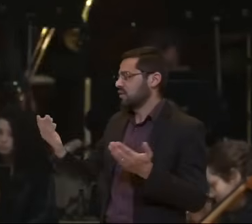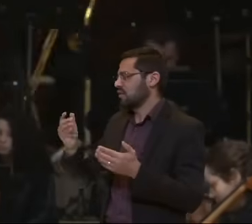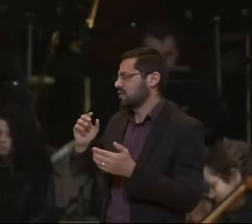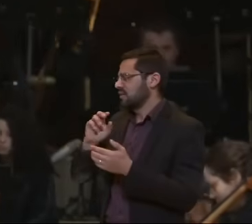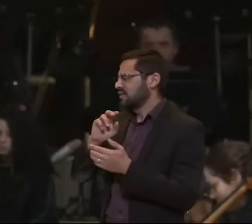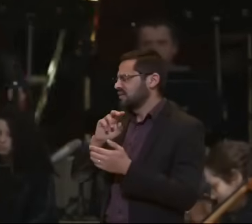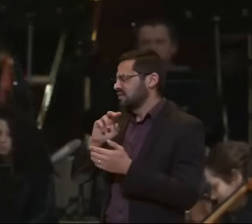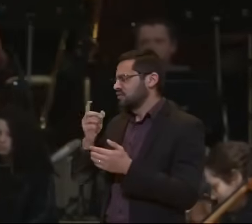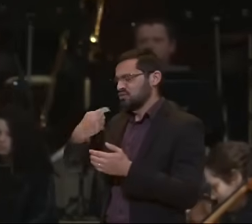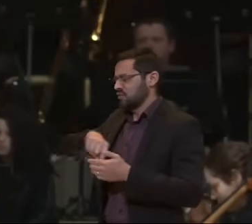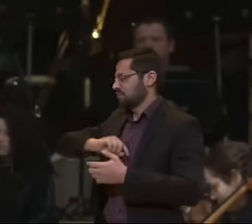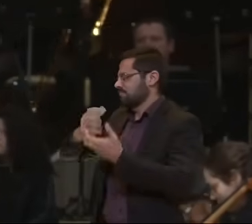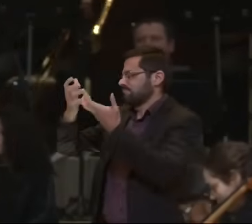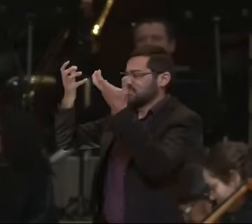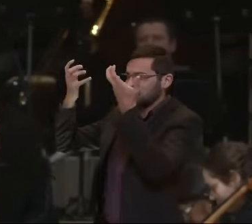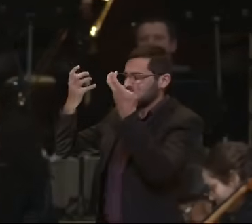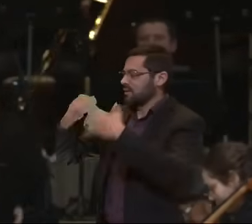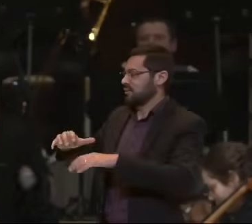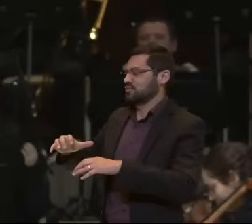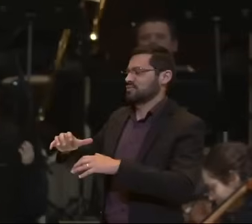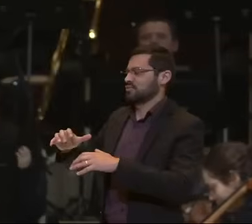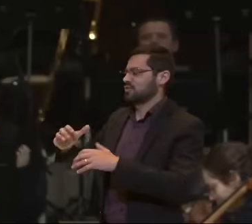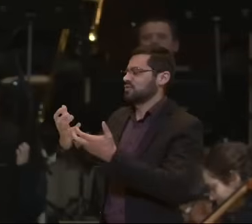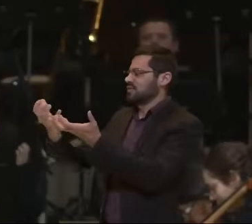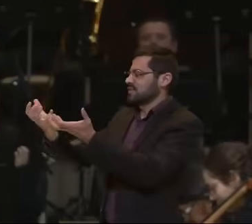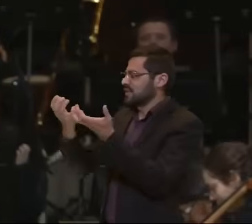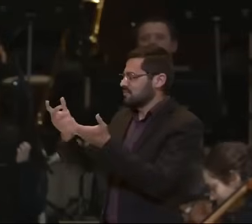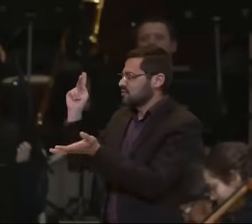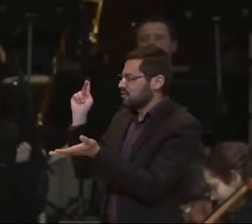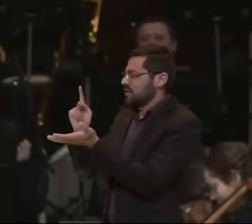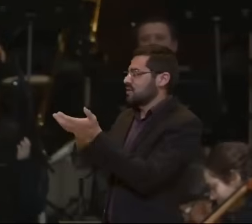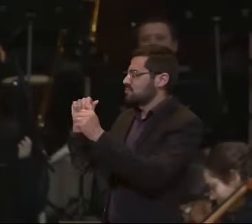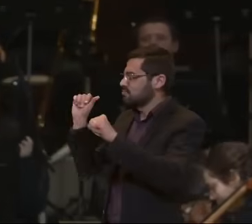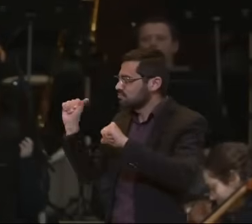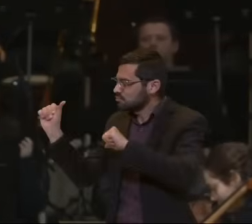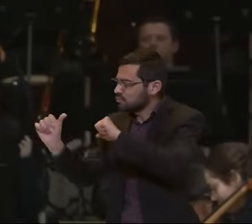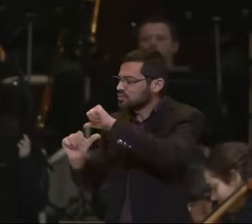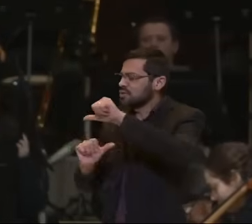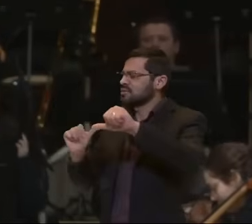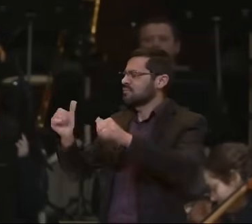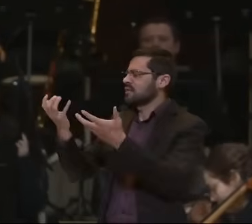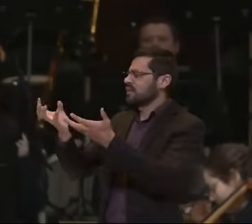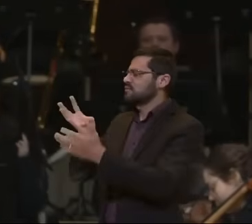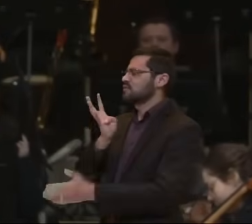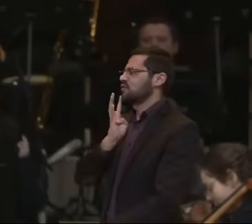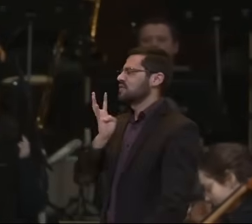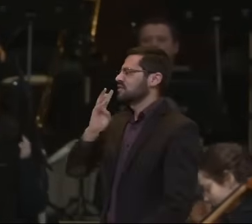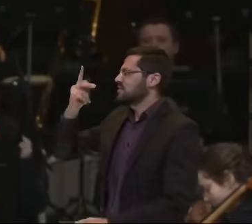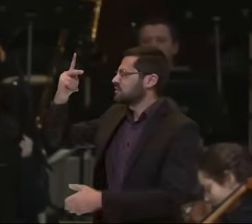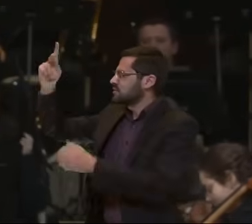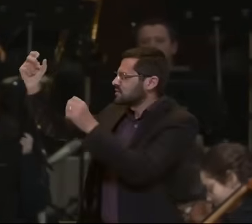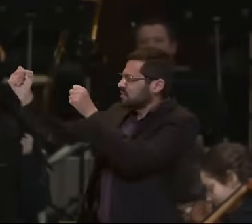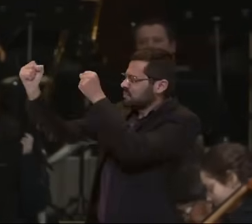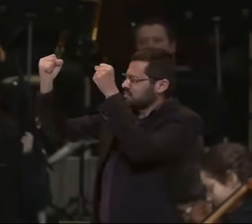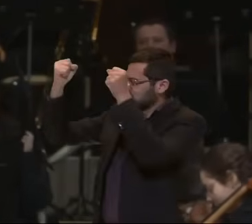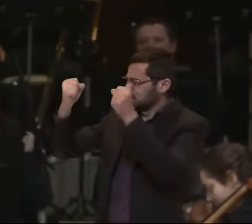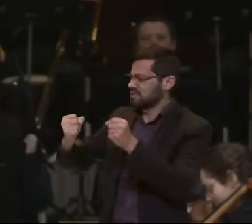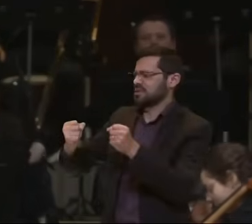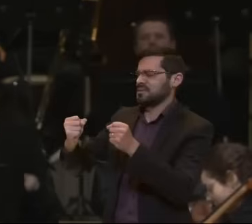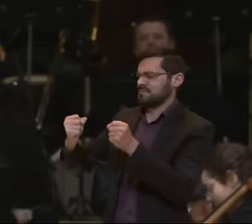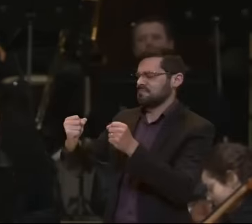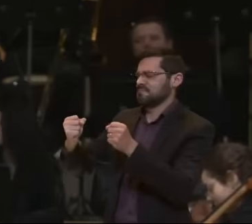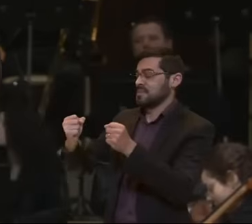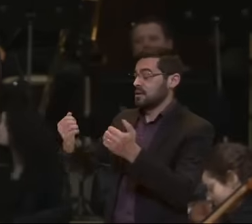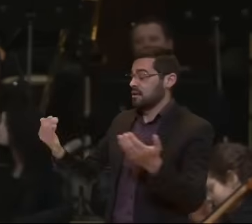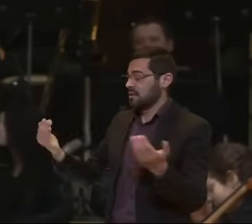como inconformados, e estamos dizendo: Senhor, queremos conhecer o poder do teu Espírito.